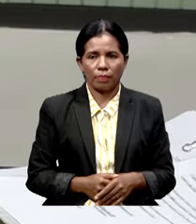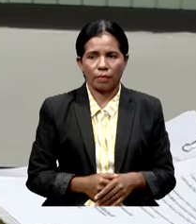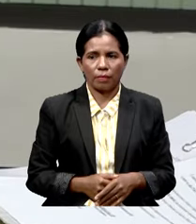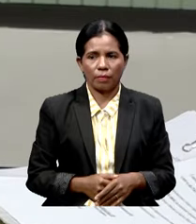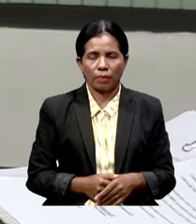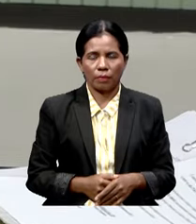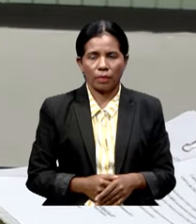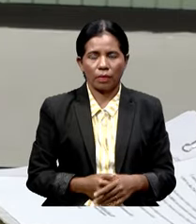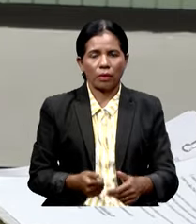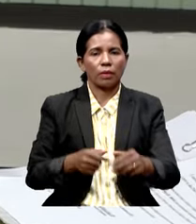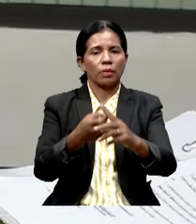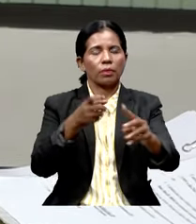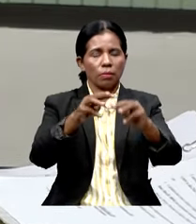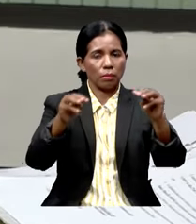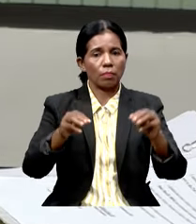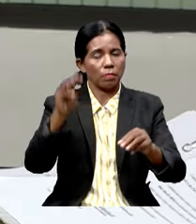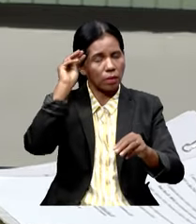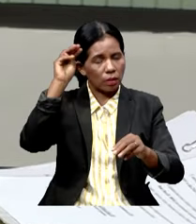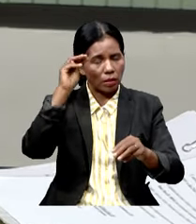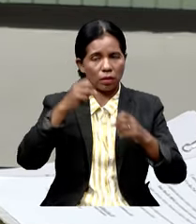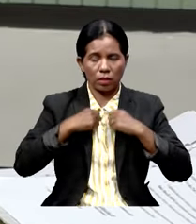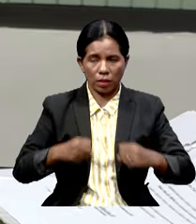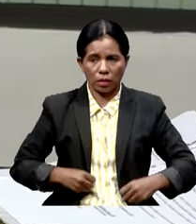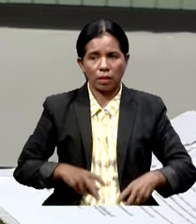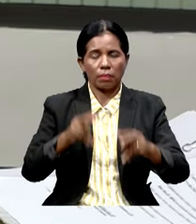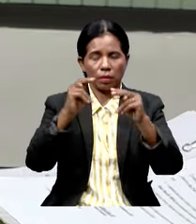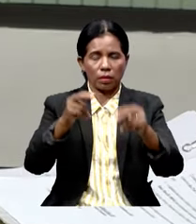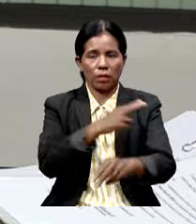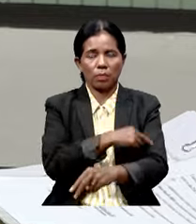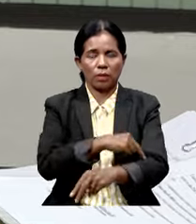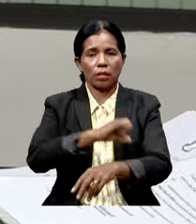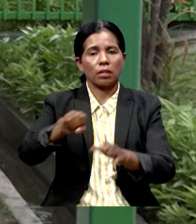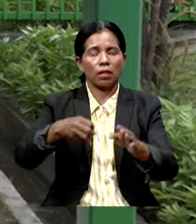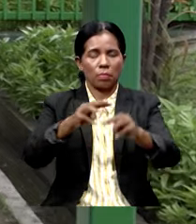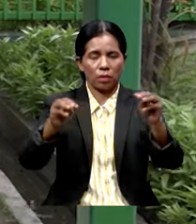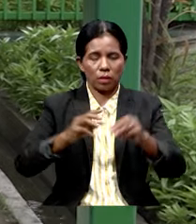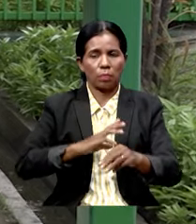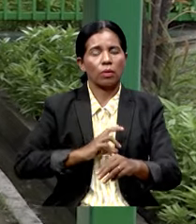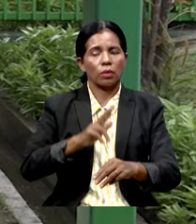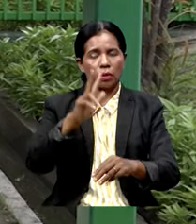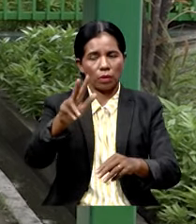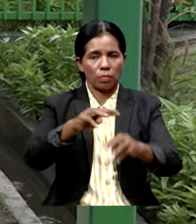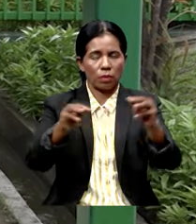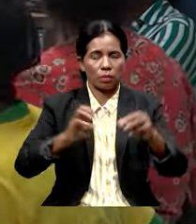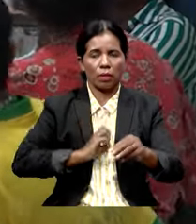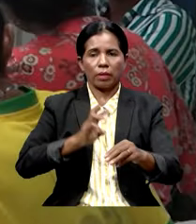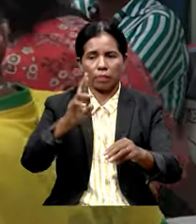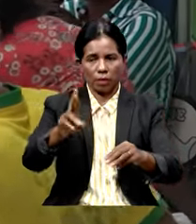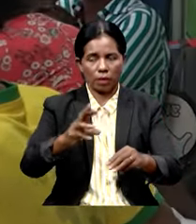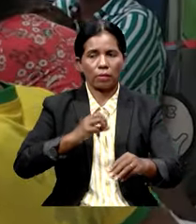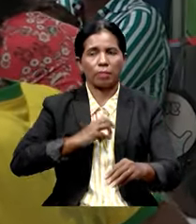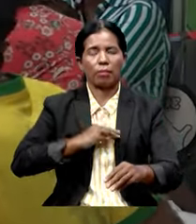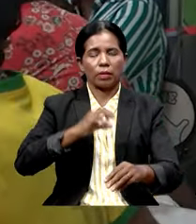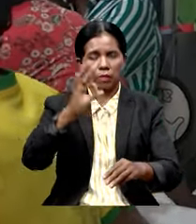Tuir mapamento si Ministério de Saúde precisa haritan Hospital Geral e município Tolu, Hanesan município Hermera,